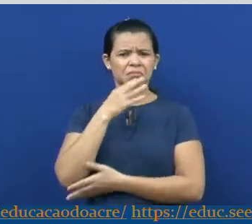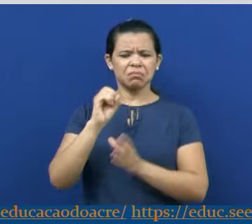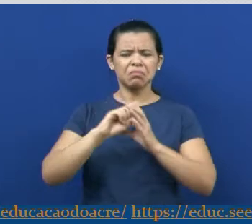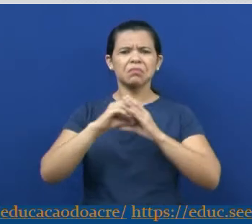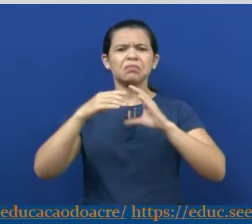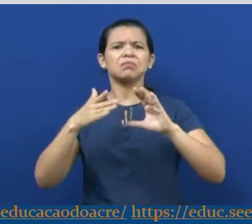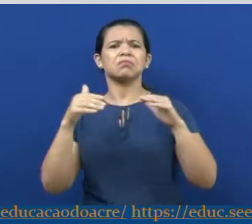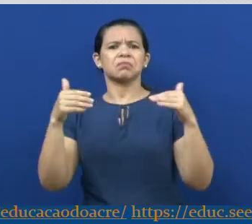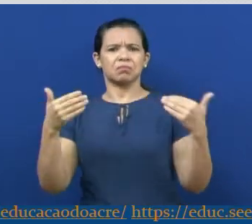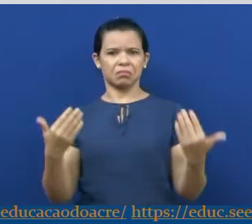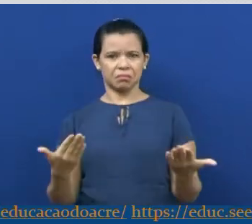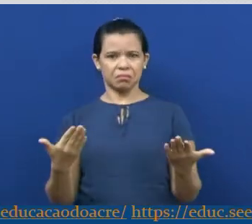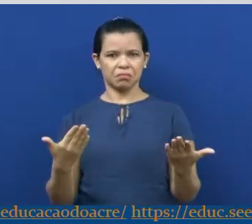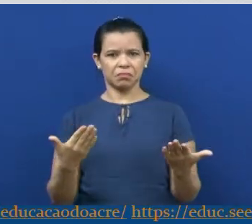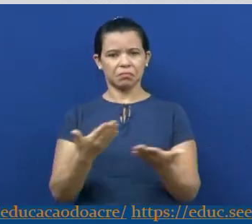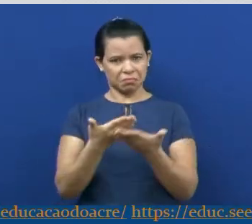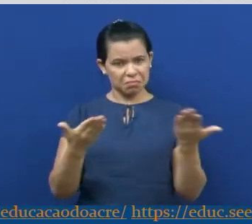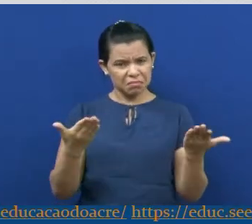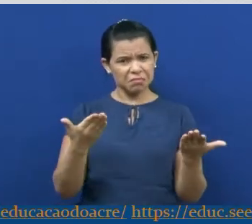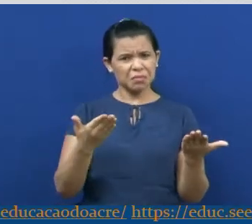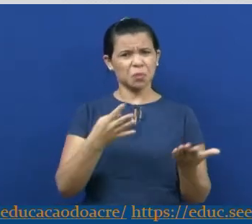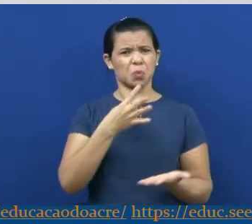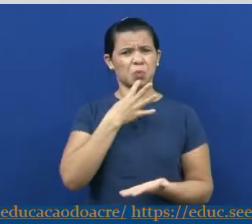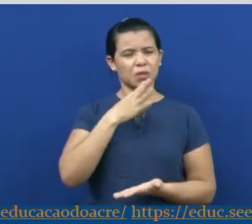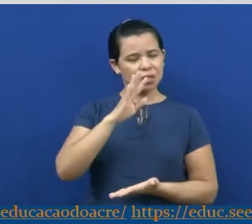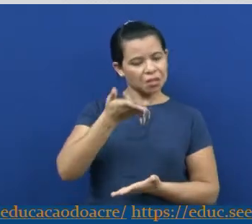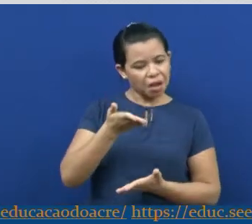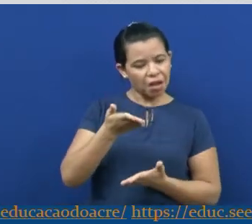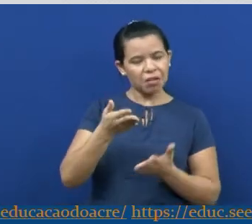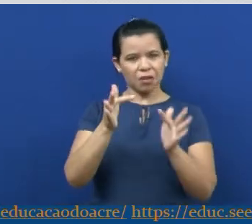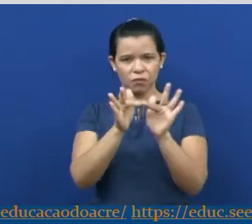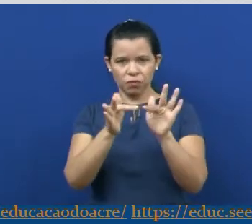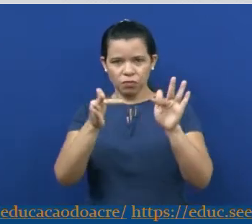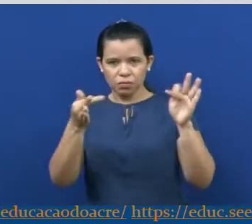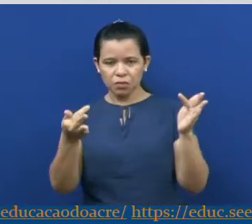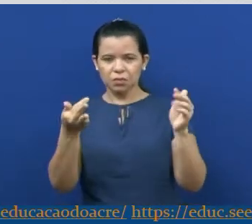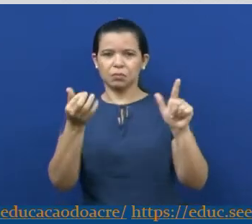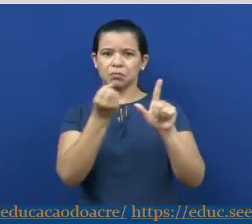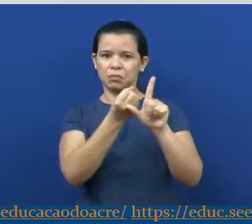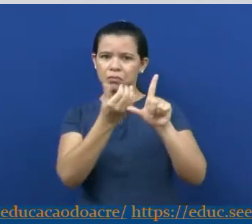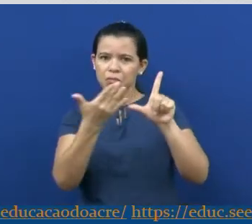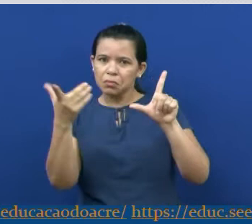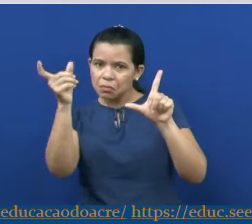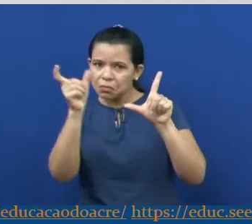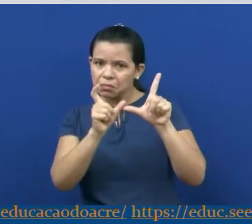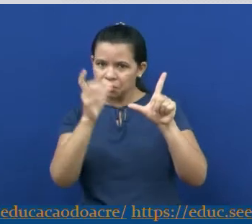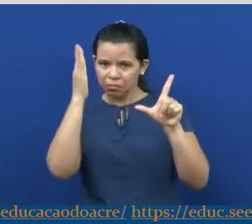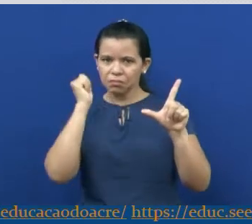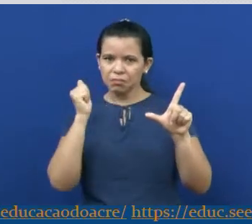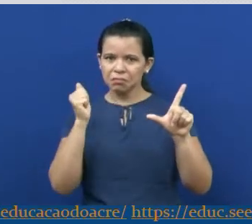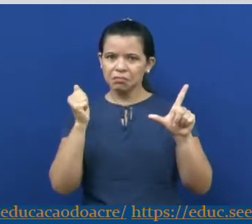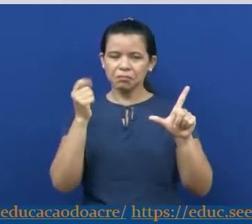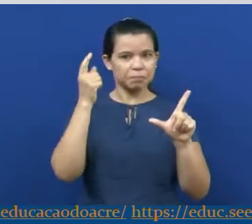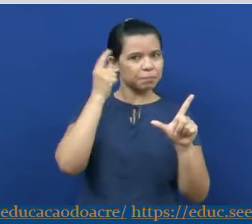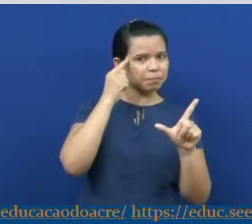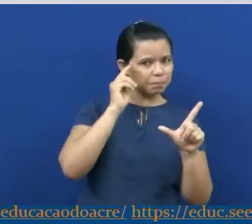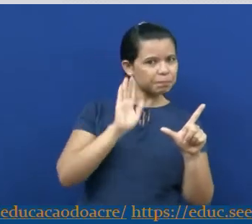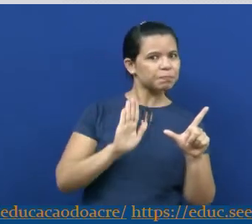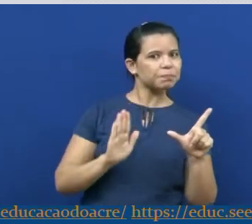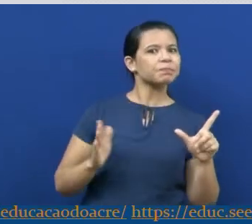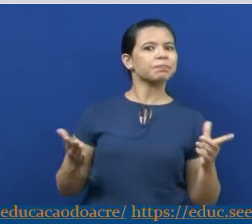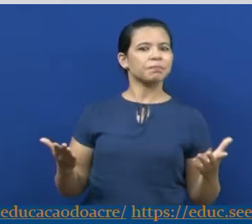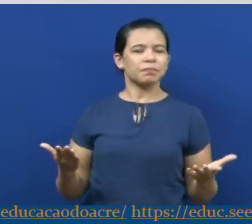função? Você já ouviu falar na função logarítmica? Sabe o que é? Pense um